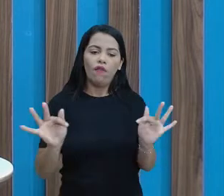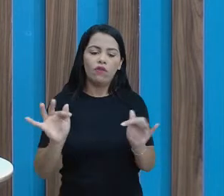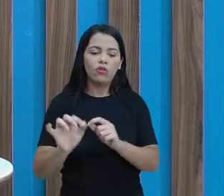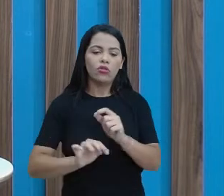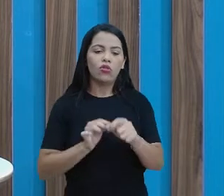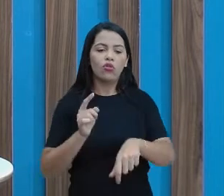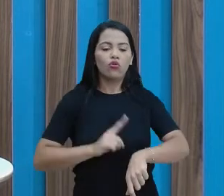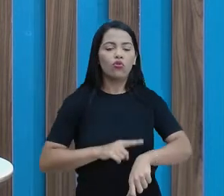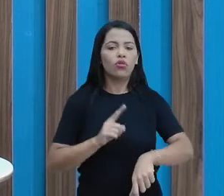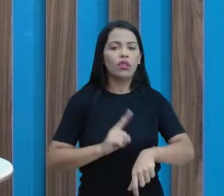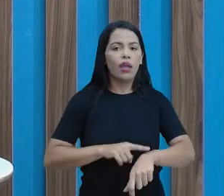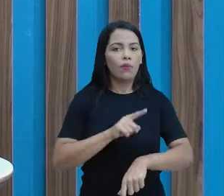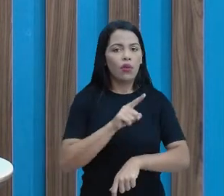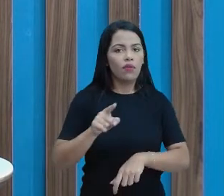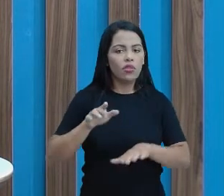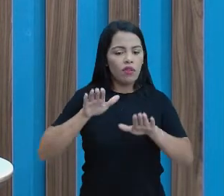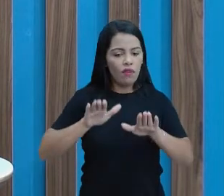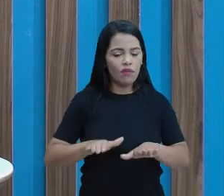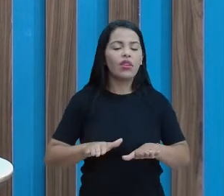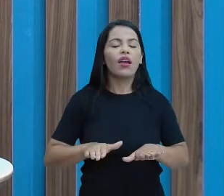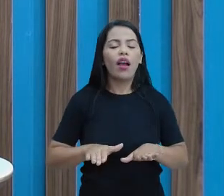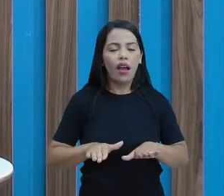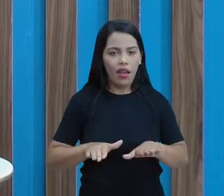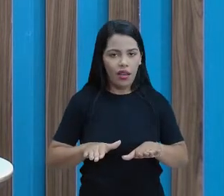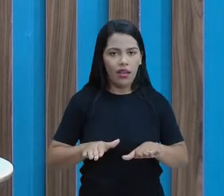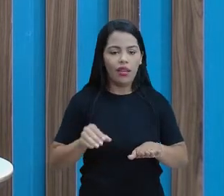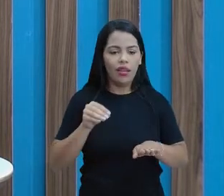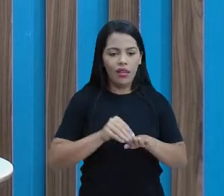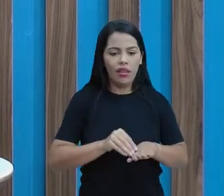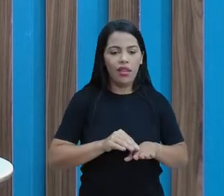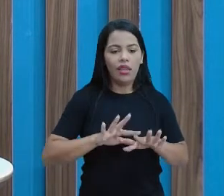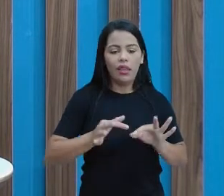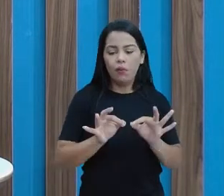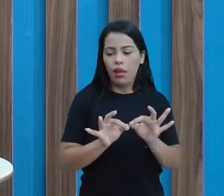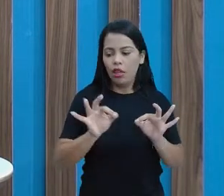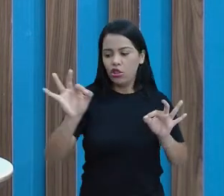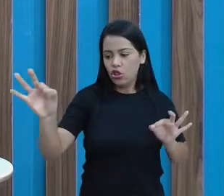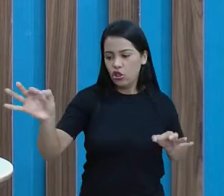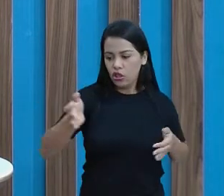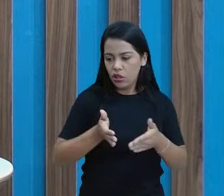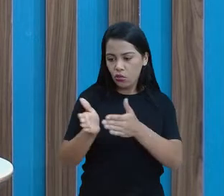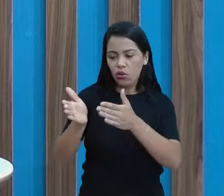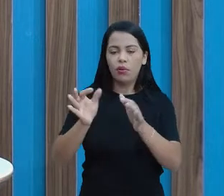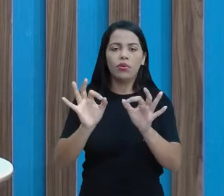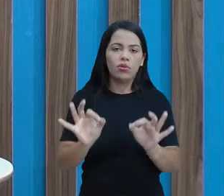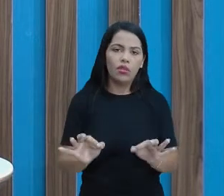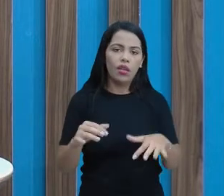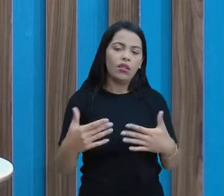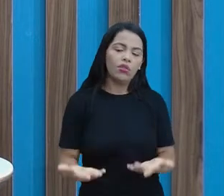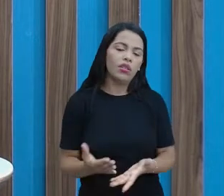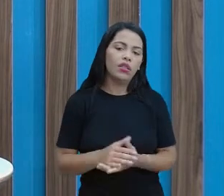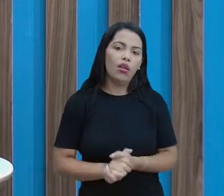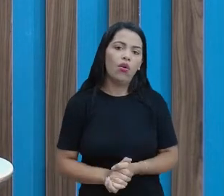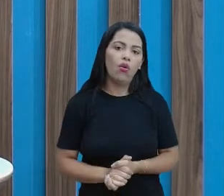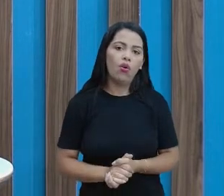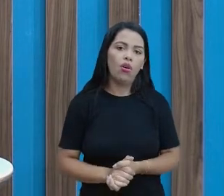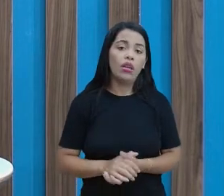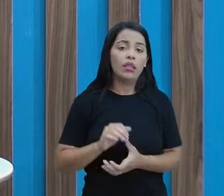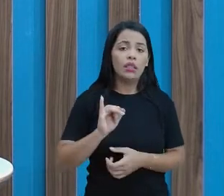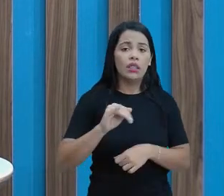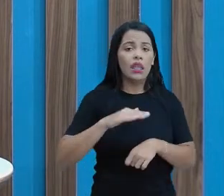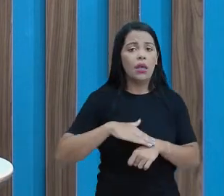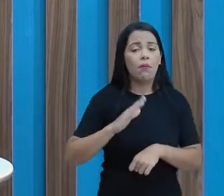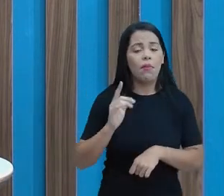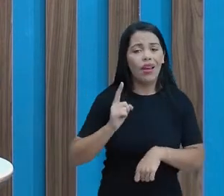do tempo que você vai passar dentro do veículo e da distância também que você vai percorrer, certo? Então, quanto maior for o